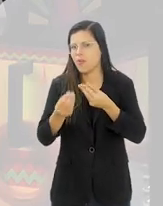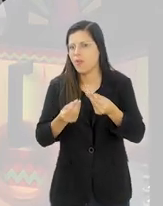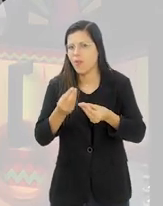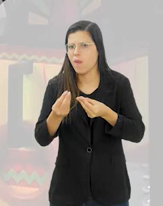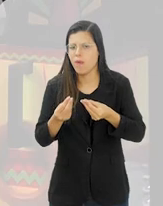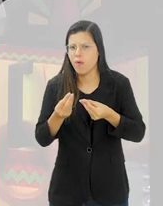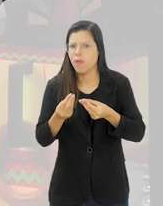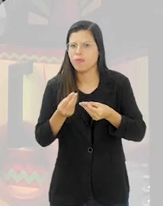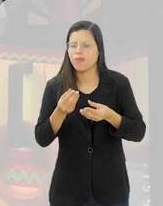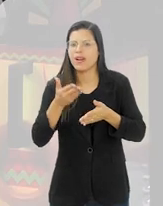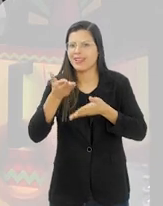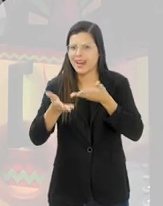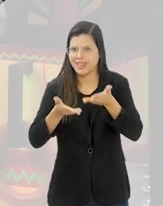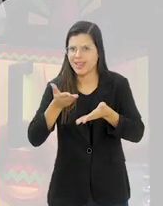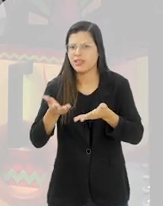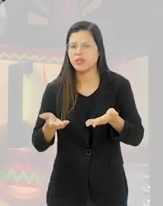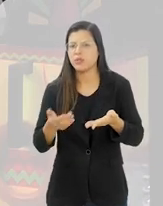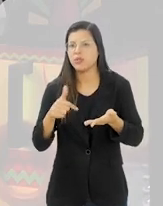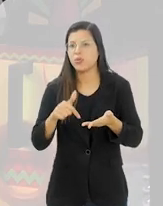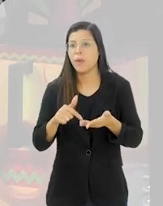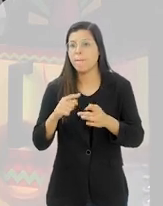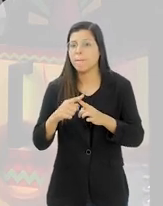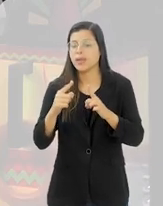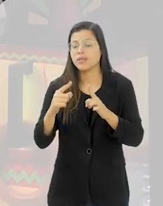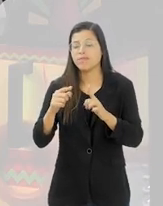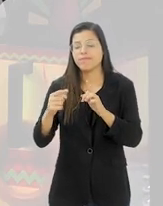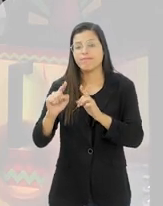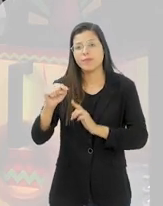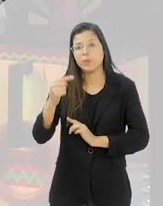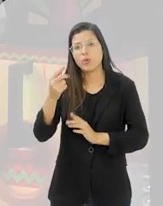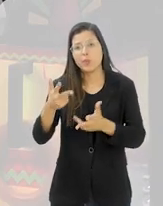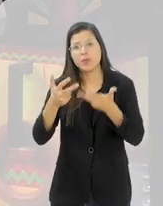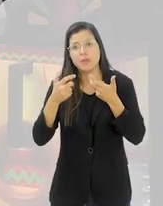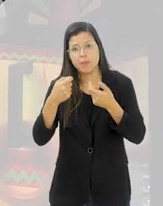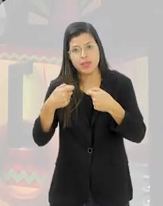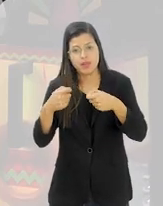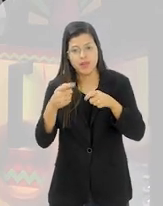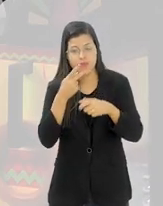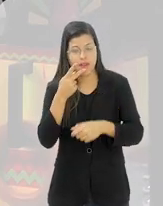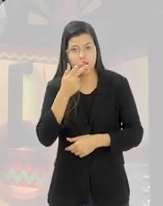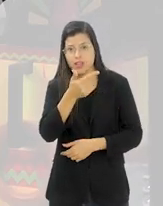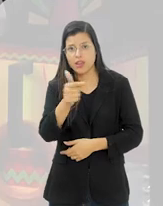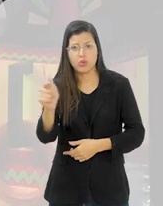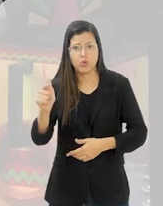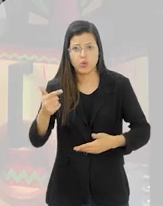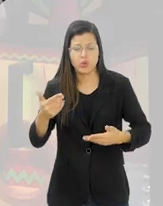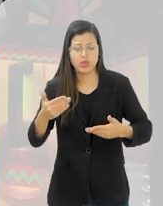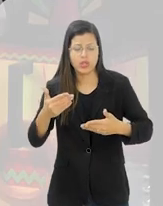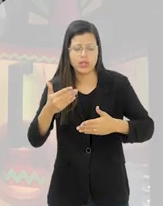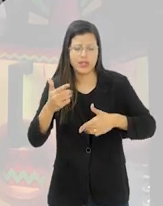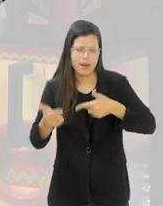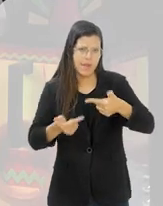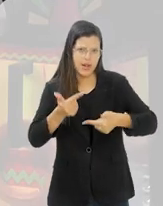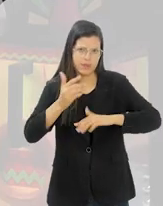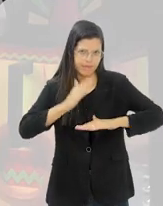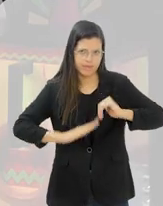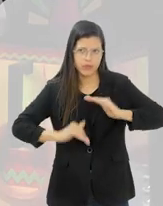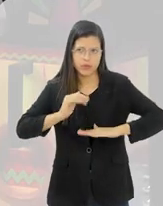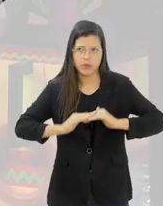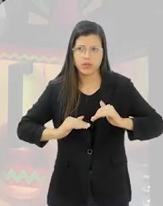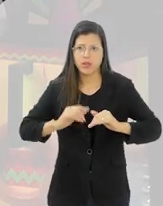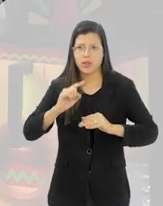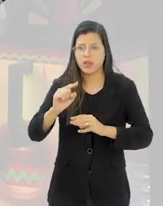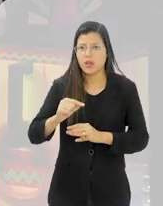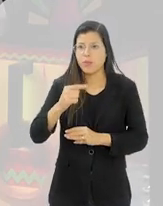mas depois eu fui vendo que era necessário falar da cadeia produtiva toda. E nesse momento eu já tinha feito, eu entrei, depois da